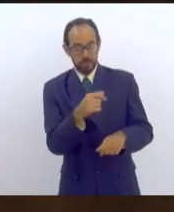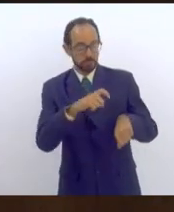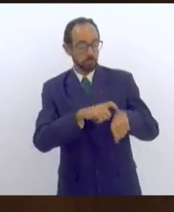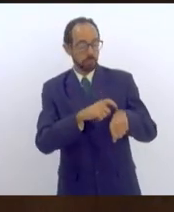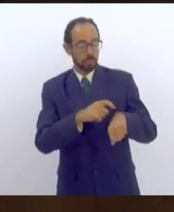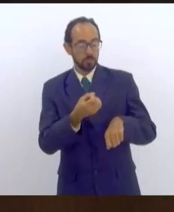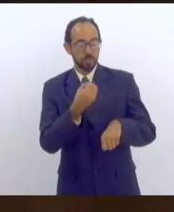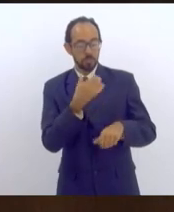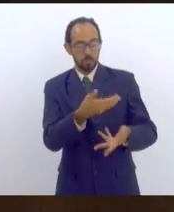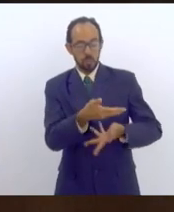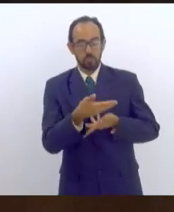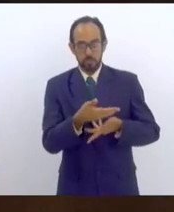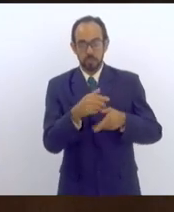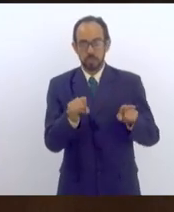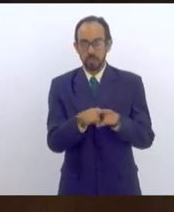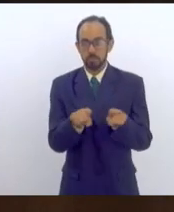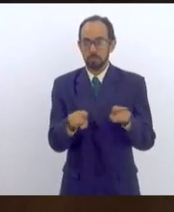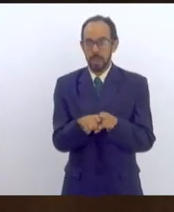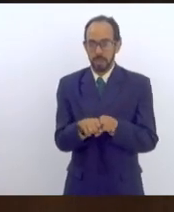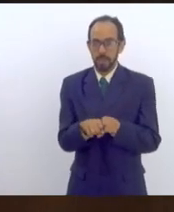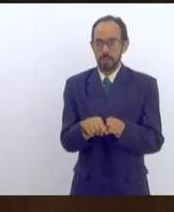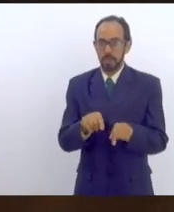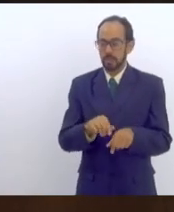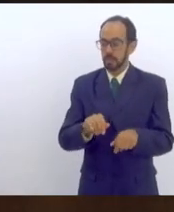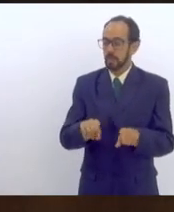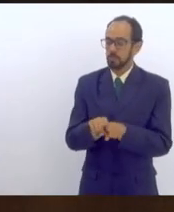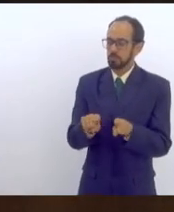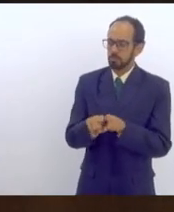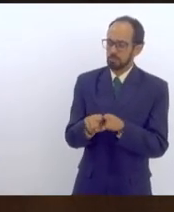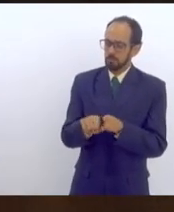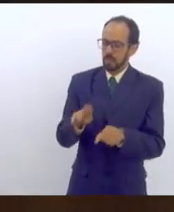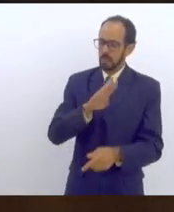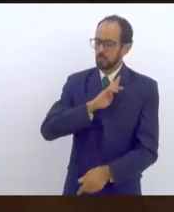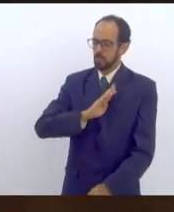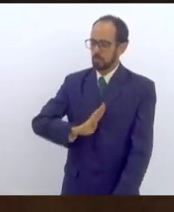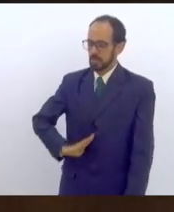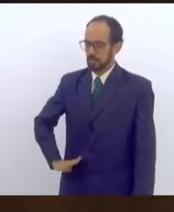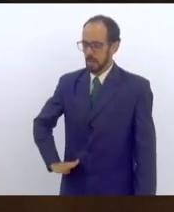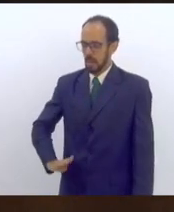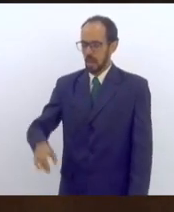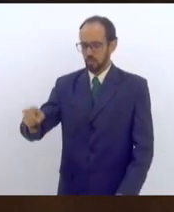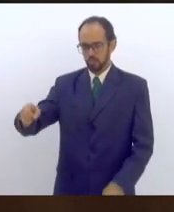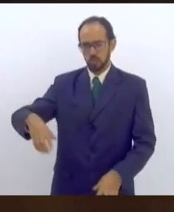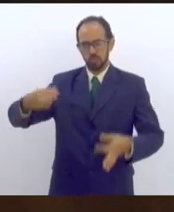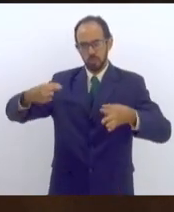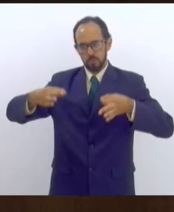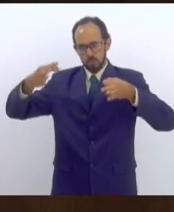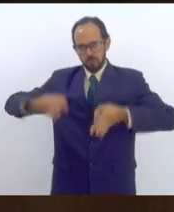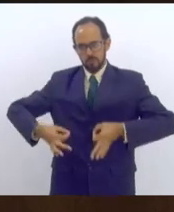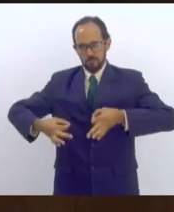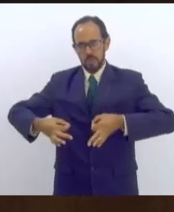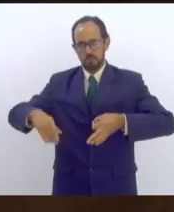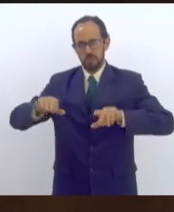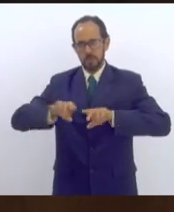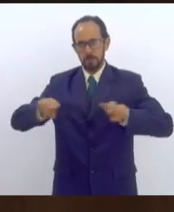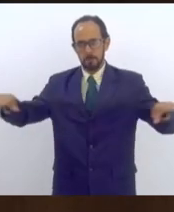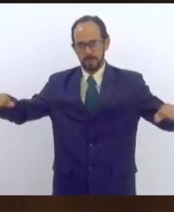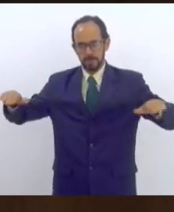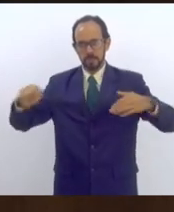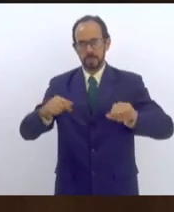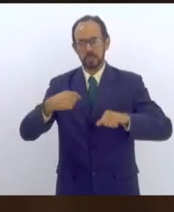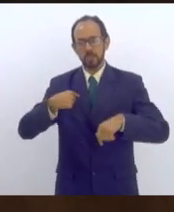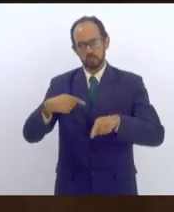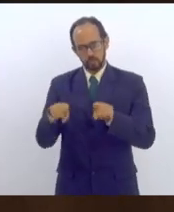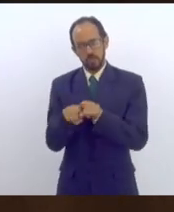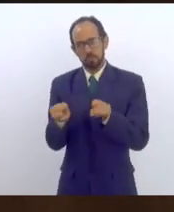Bacelar, que desde o primeiro momento da nossa eleição da mesa, o senhor foi muito firme, da mesma forma que eu também fui com o